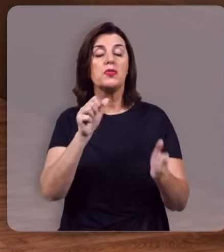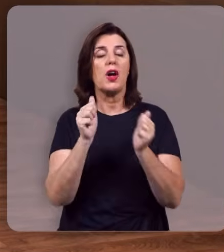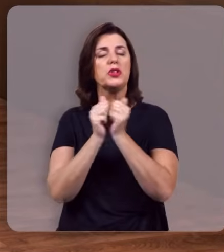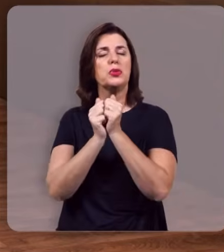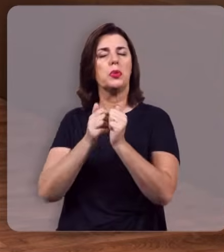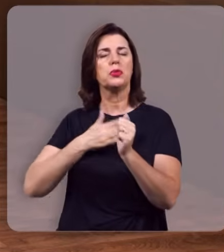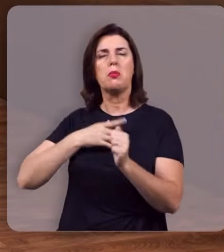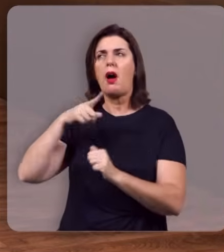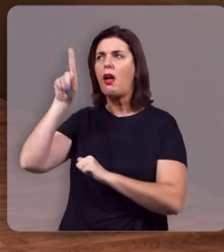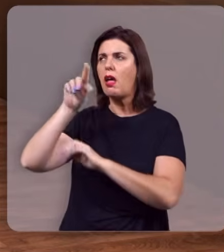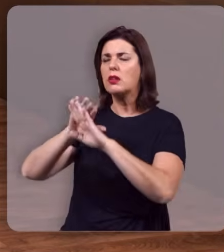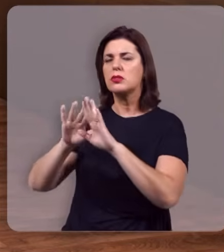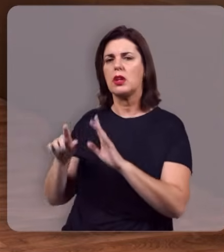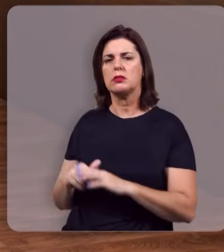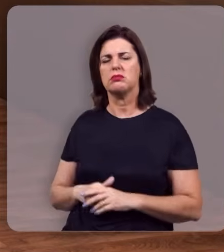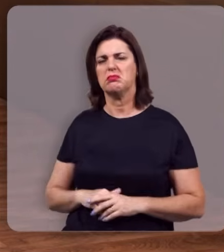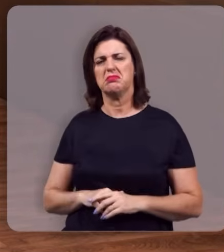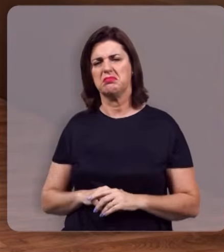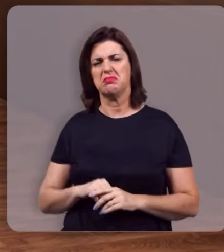comigo no paraíso.